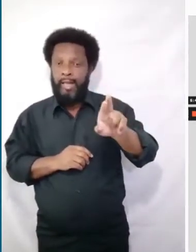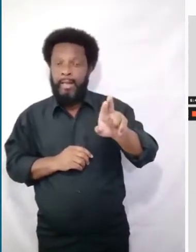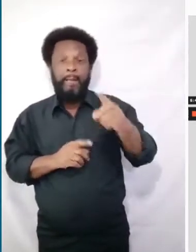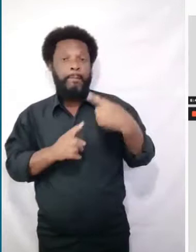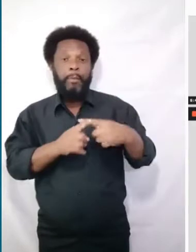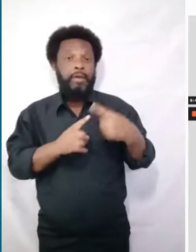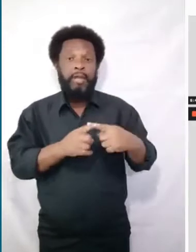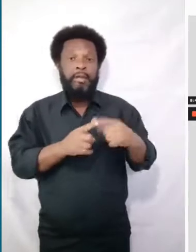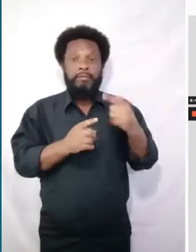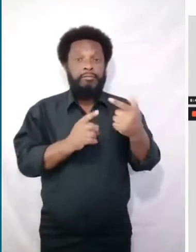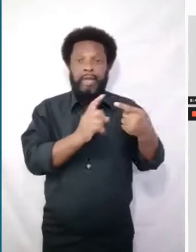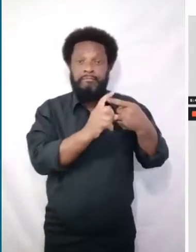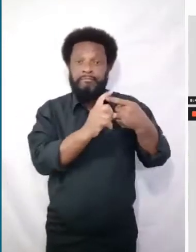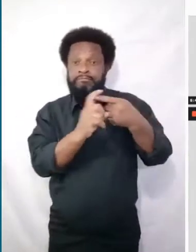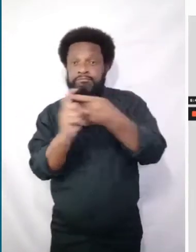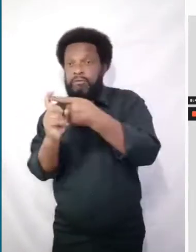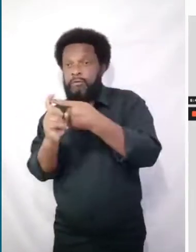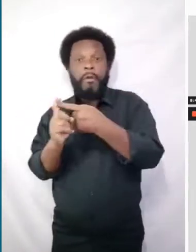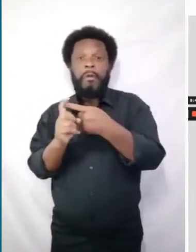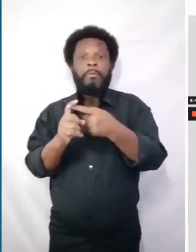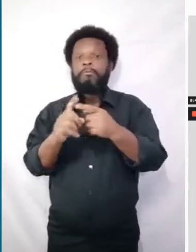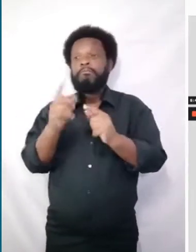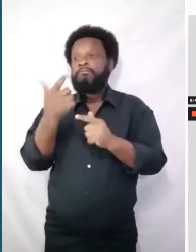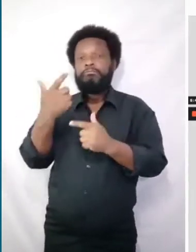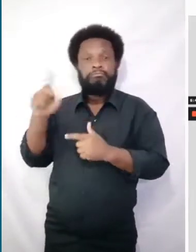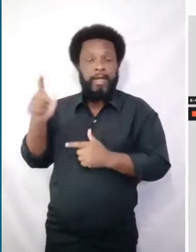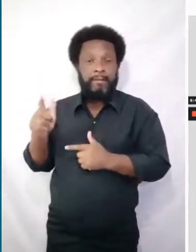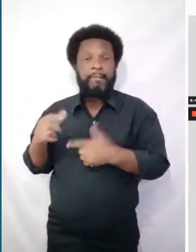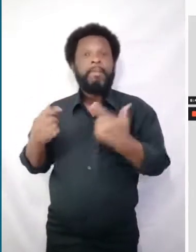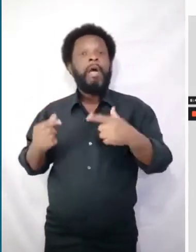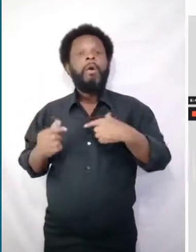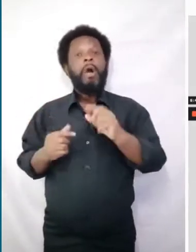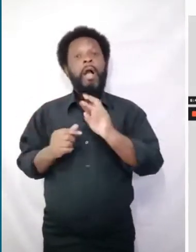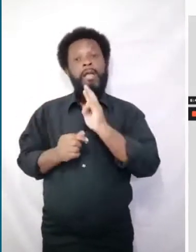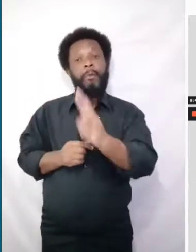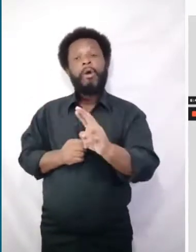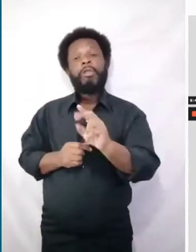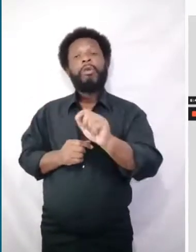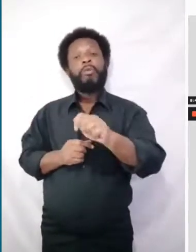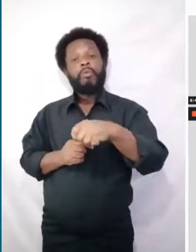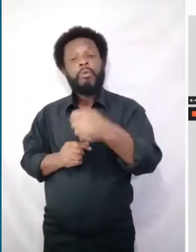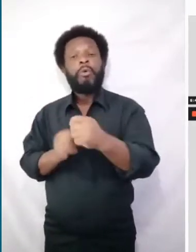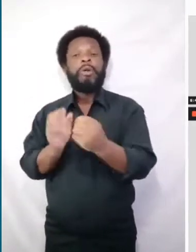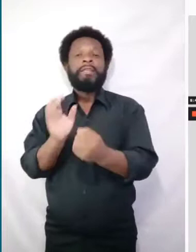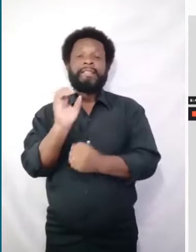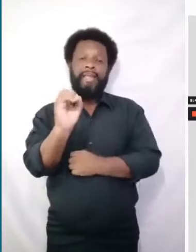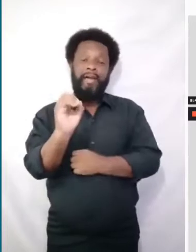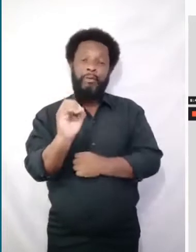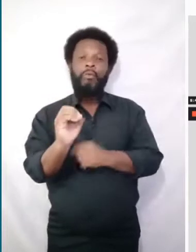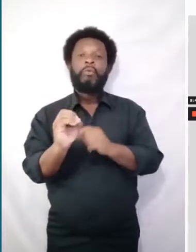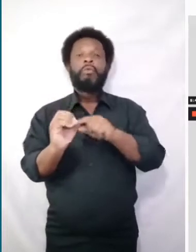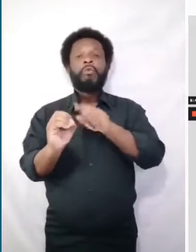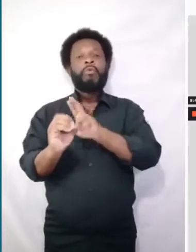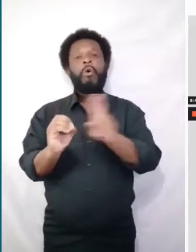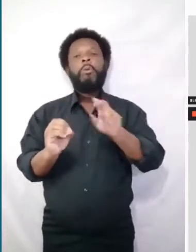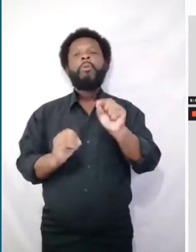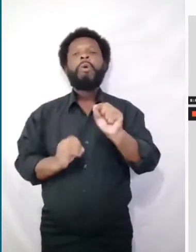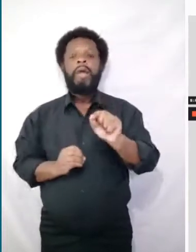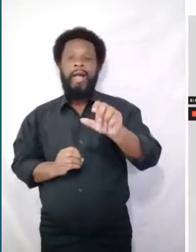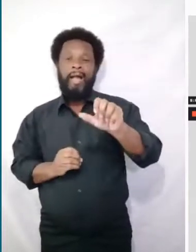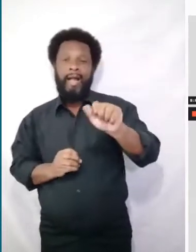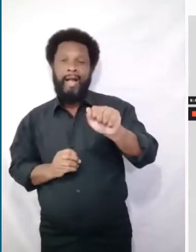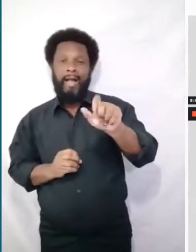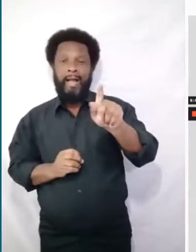apolares. Por quê? Eles não têm vetor momento de polo. Se eles não têm vetor momento de polo, o momento de polo resultante vai ser igual a